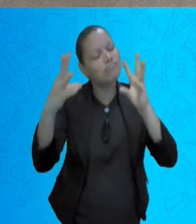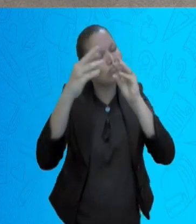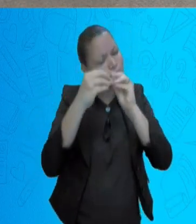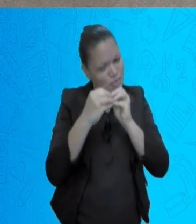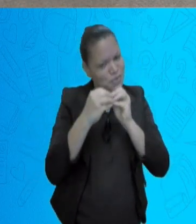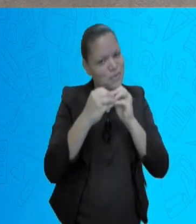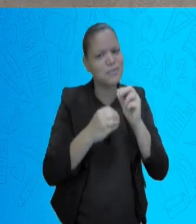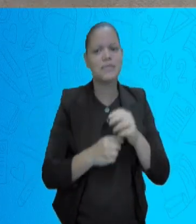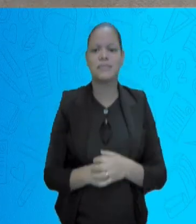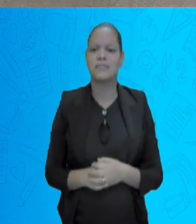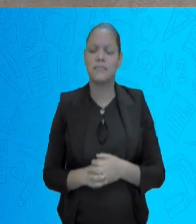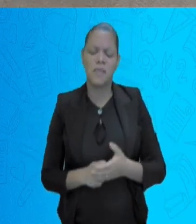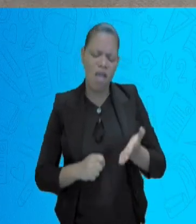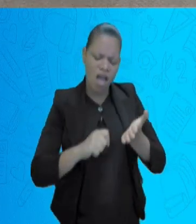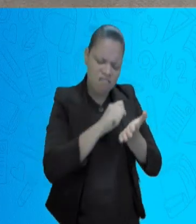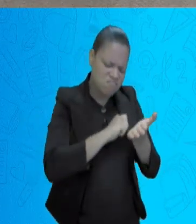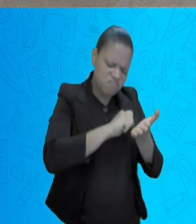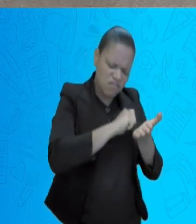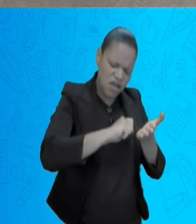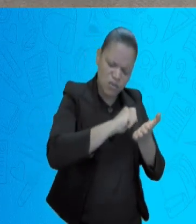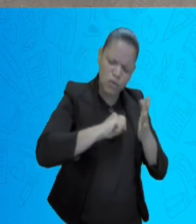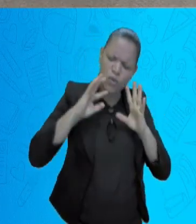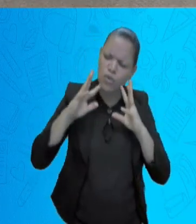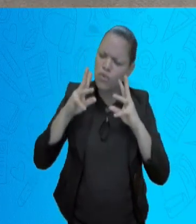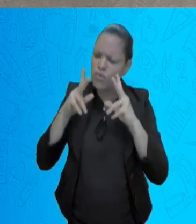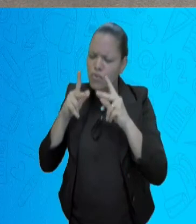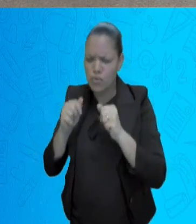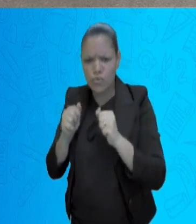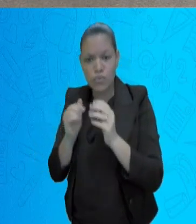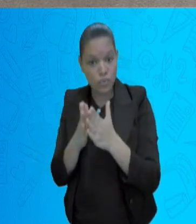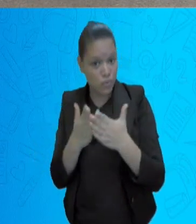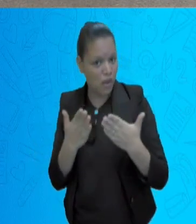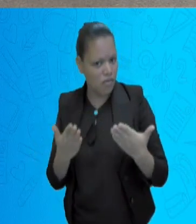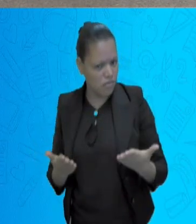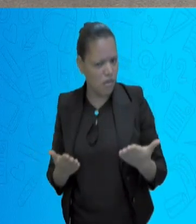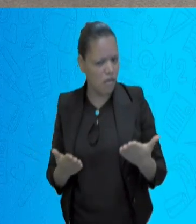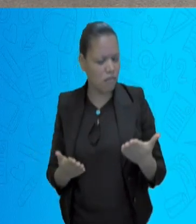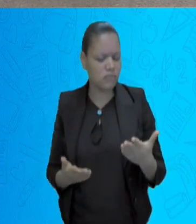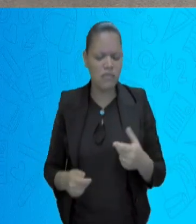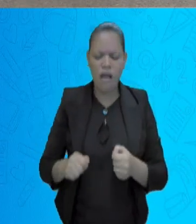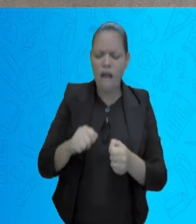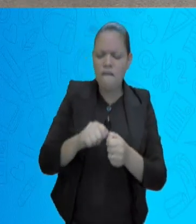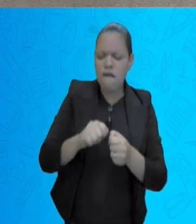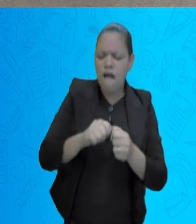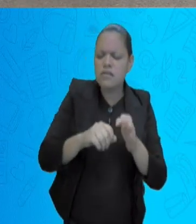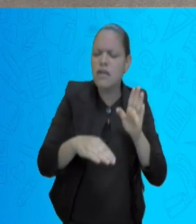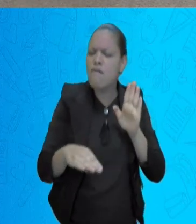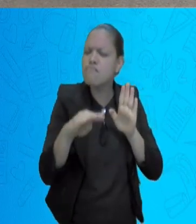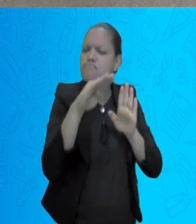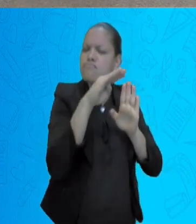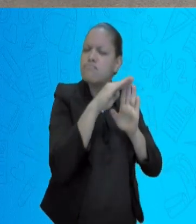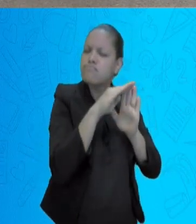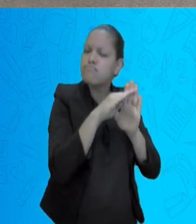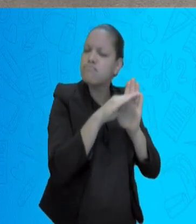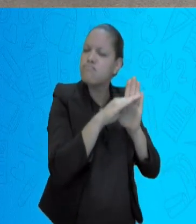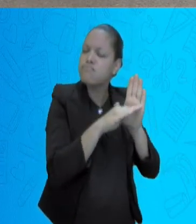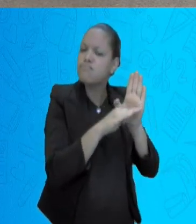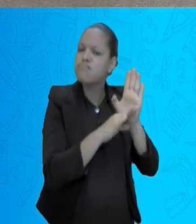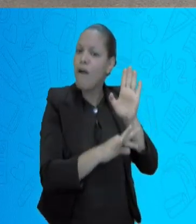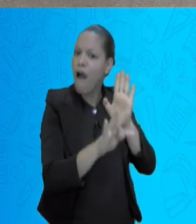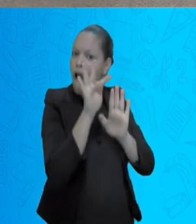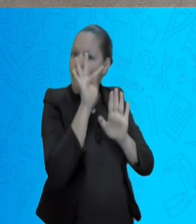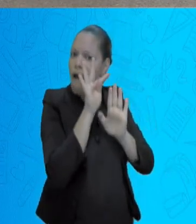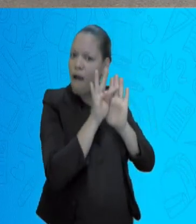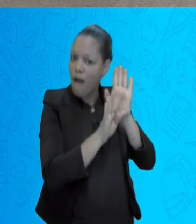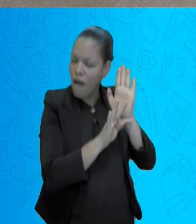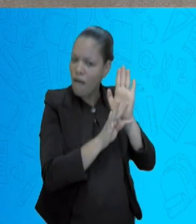anotar tudo no seu caderno, montar a sua produção de texto, tira a foto e manda para a sua